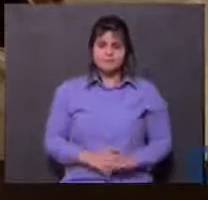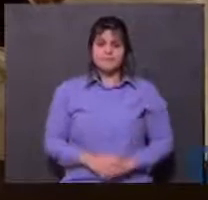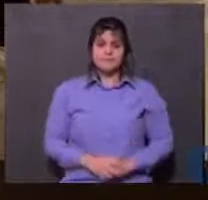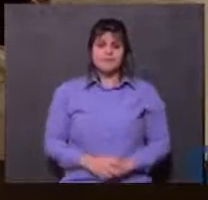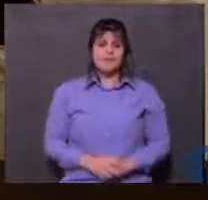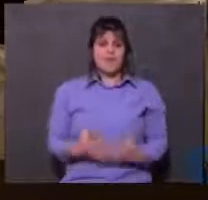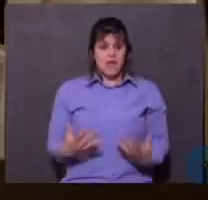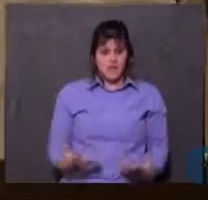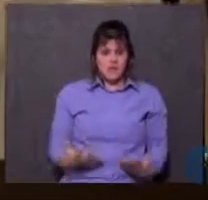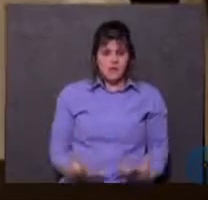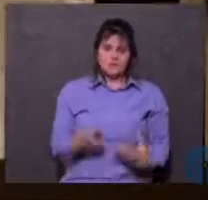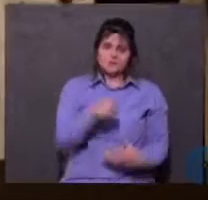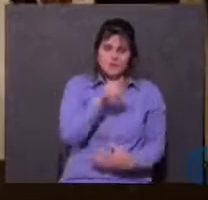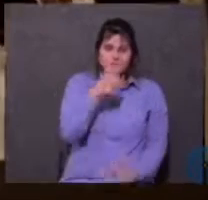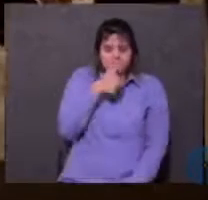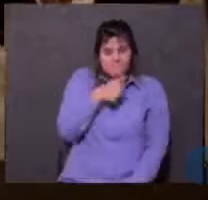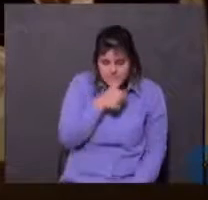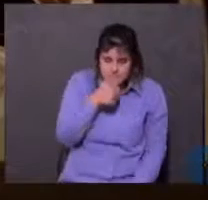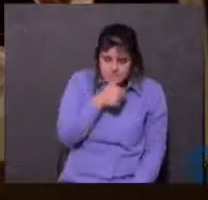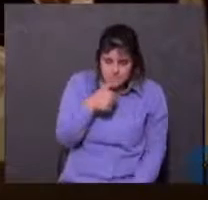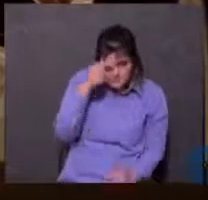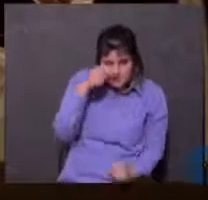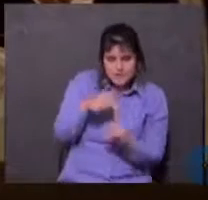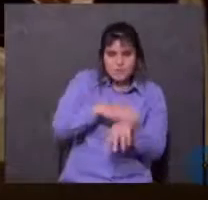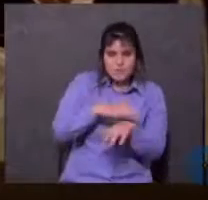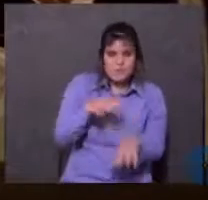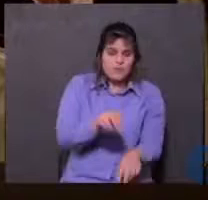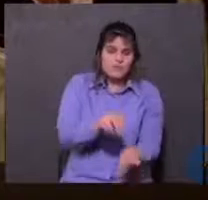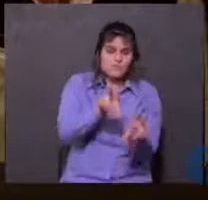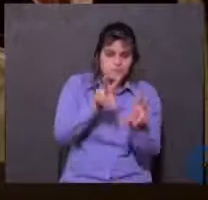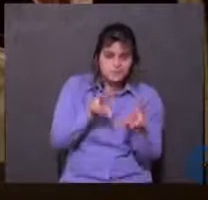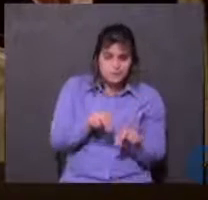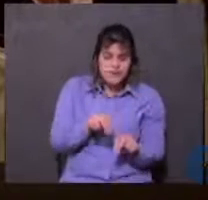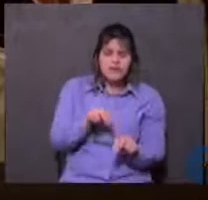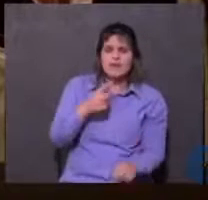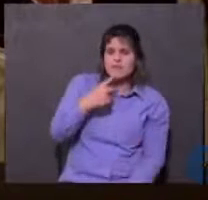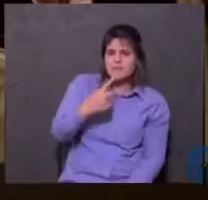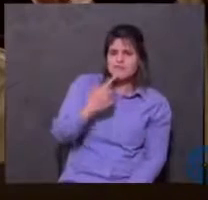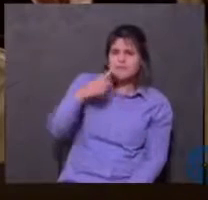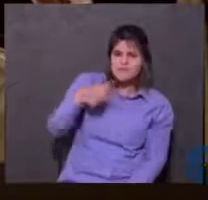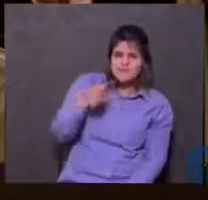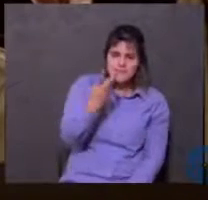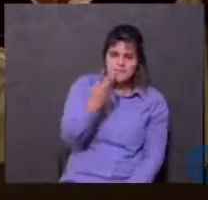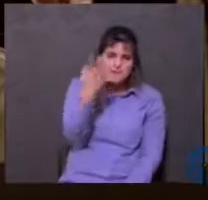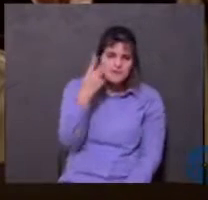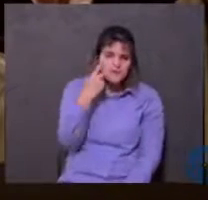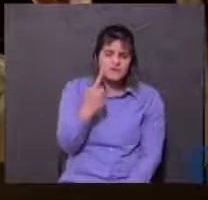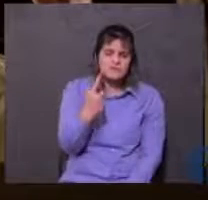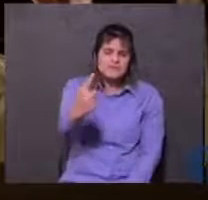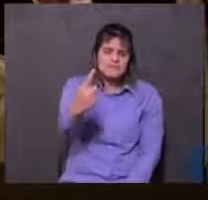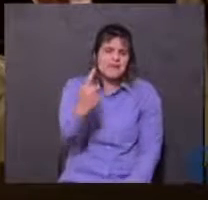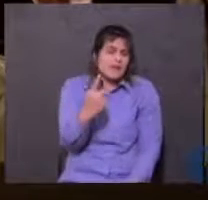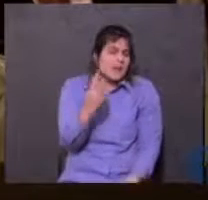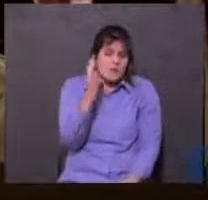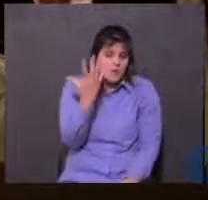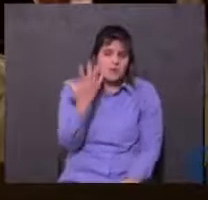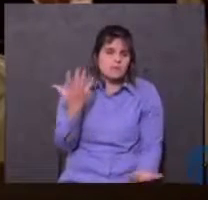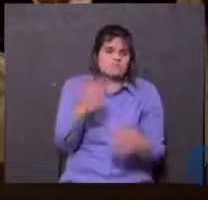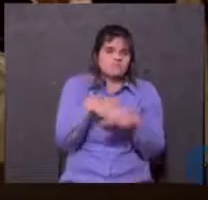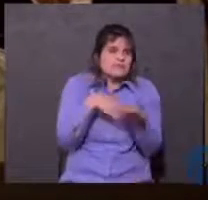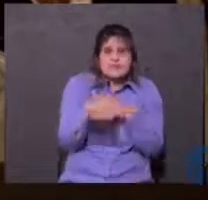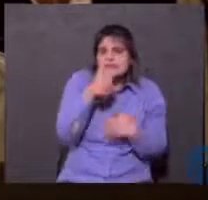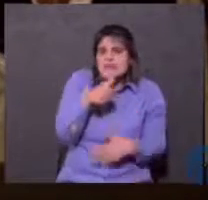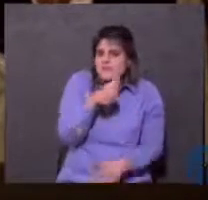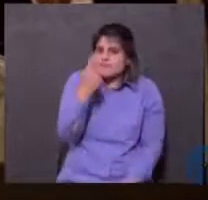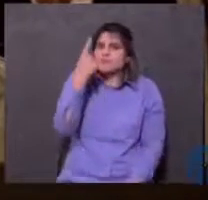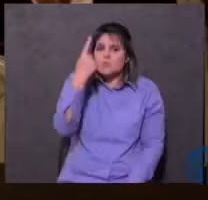Sacrificai-vos pelos pecadores e dizei muitas vezes, em especial, sempre que fizerdes algum